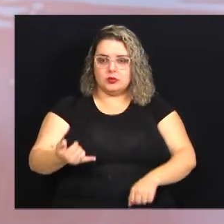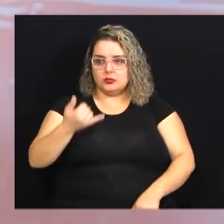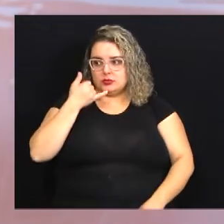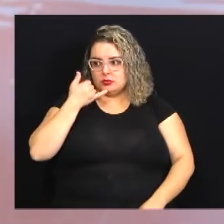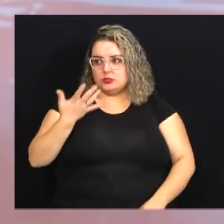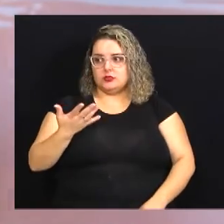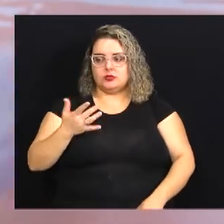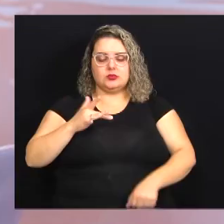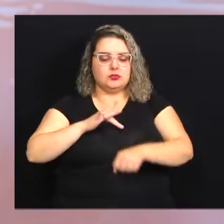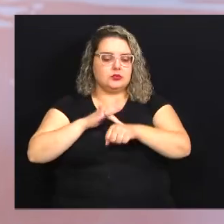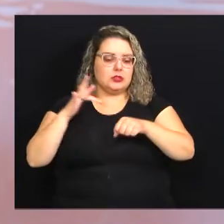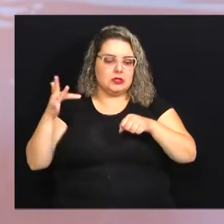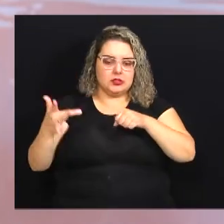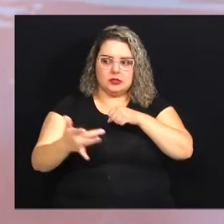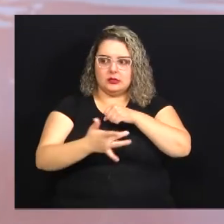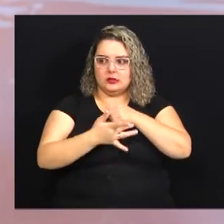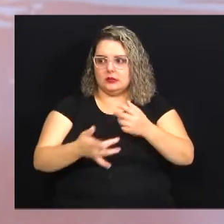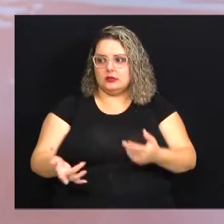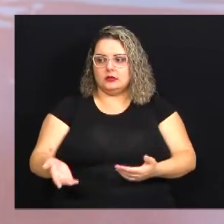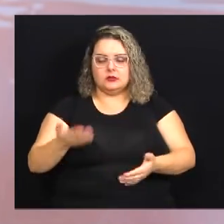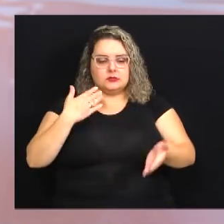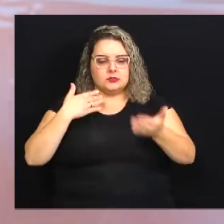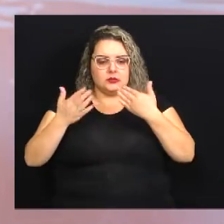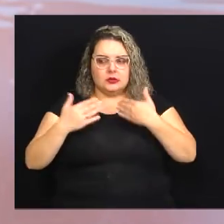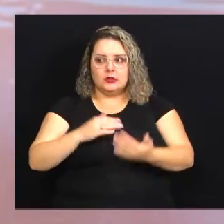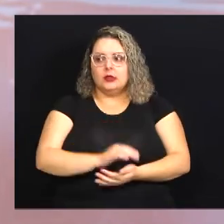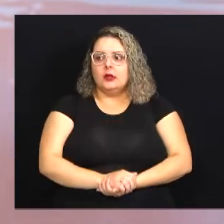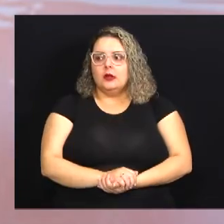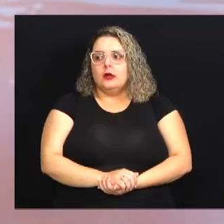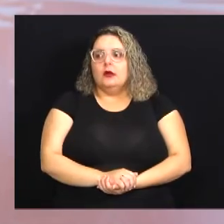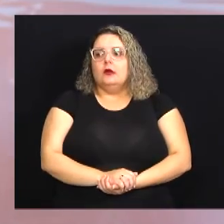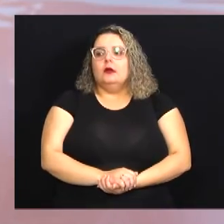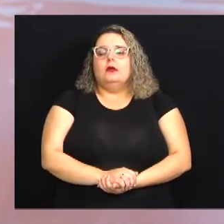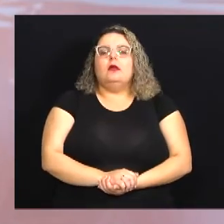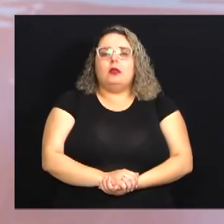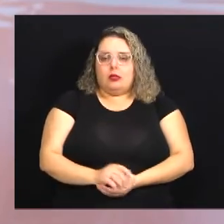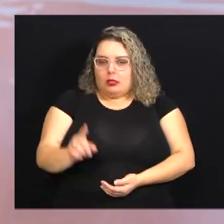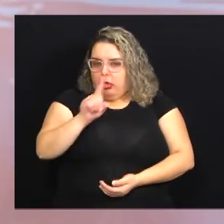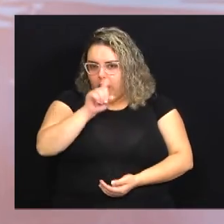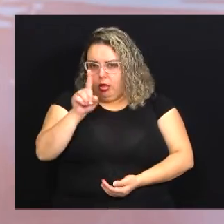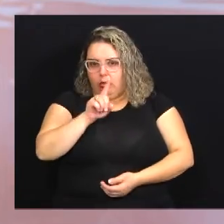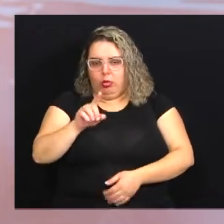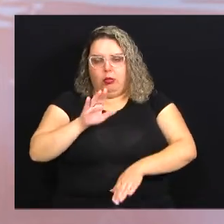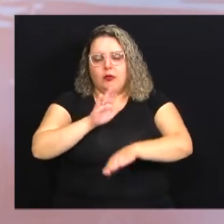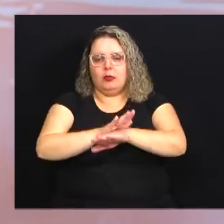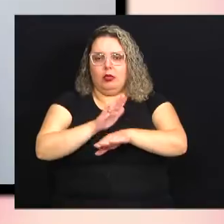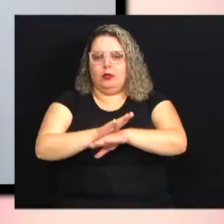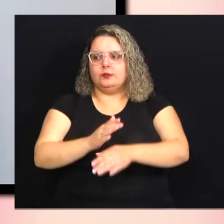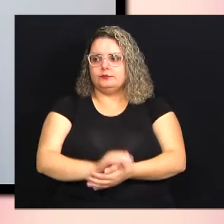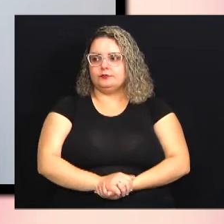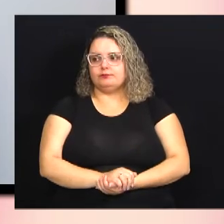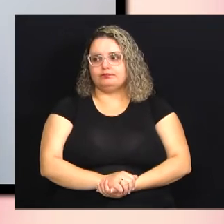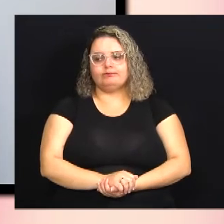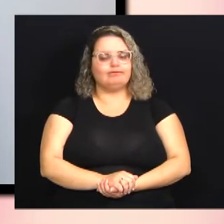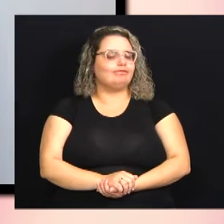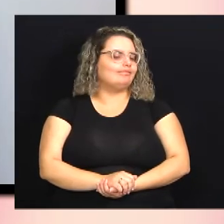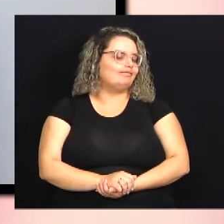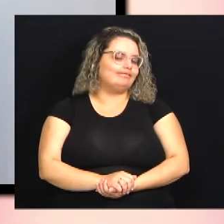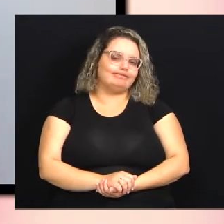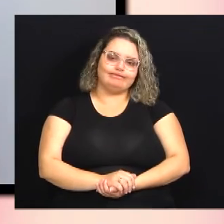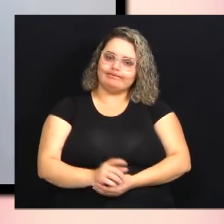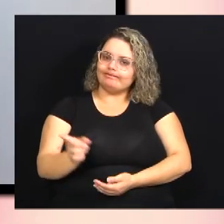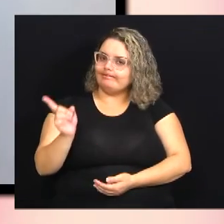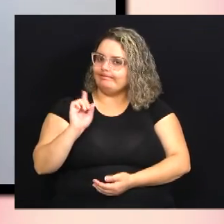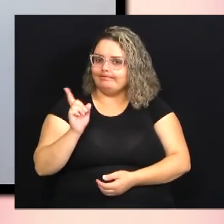horas em rede social, em conversa, isso não vai ajudar. Não, não